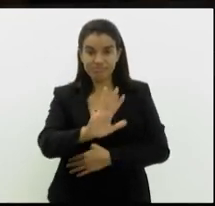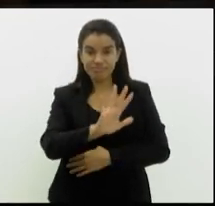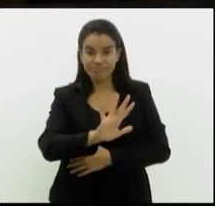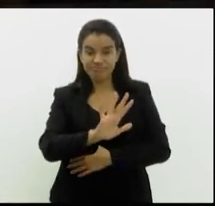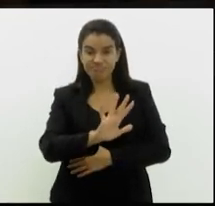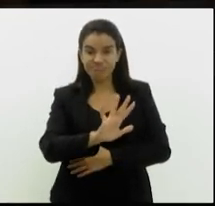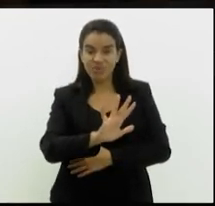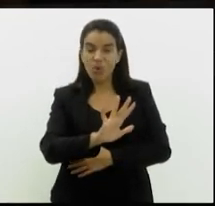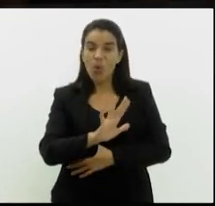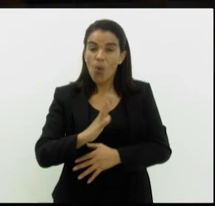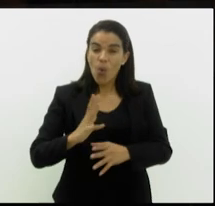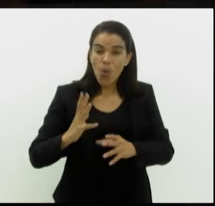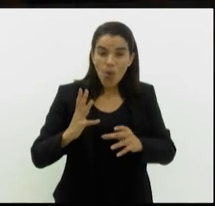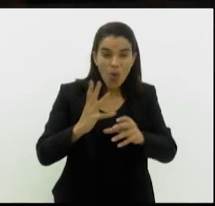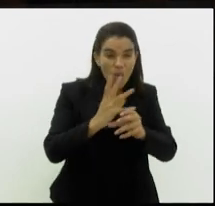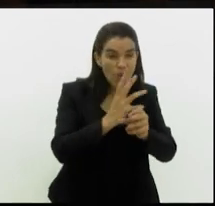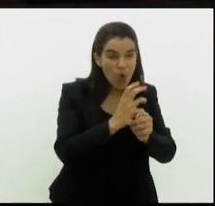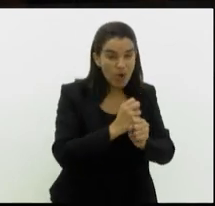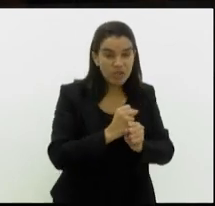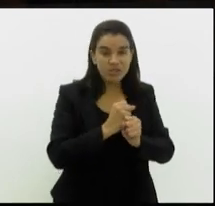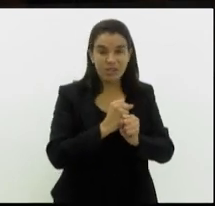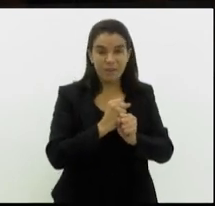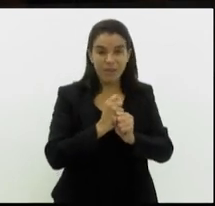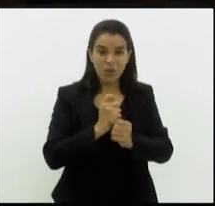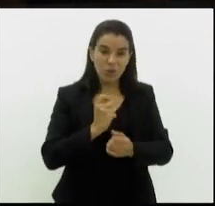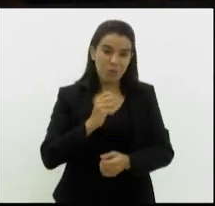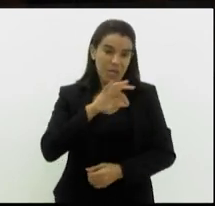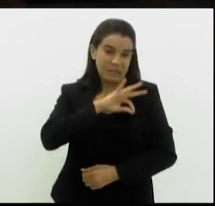que o orçamento para despesa de pessoal